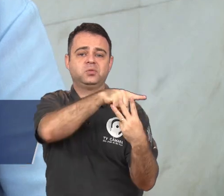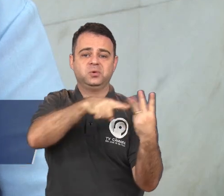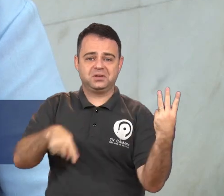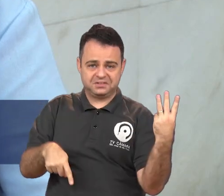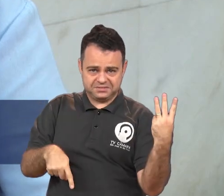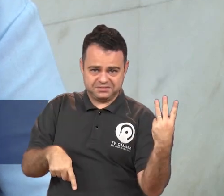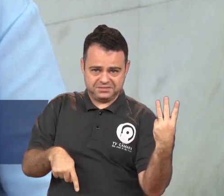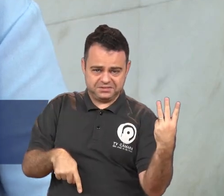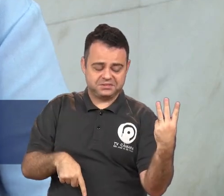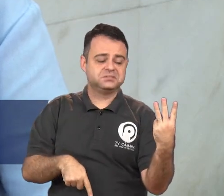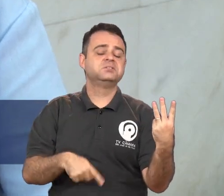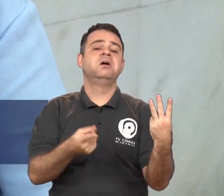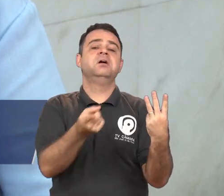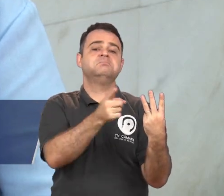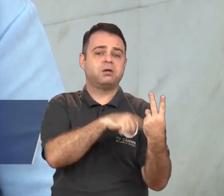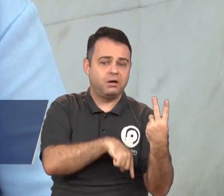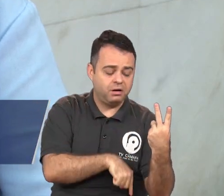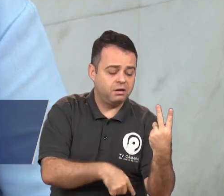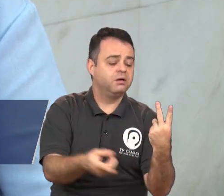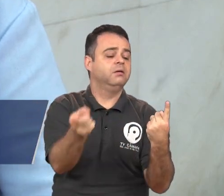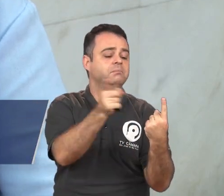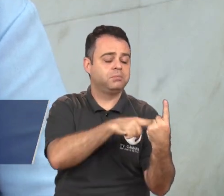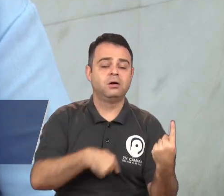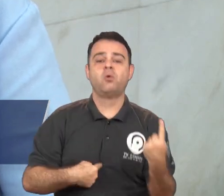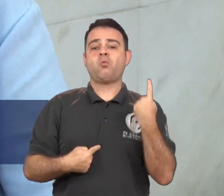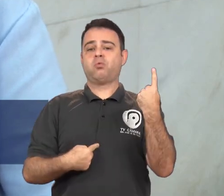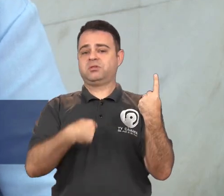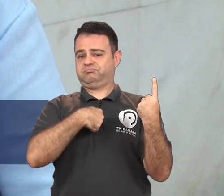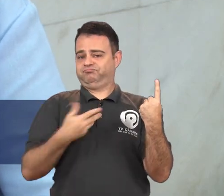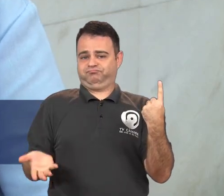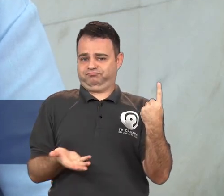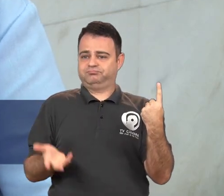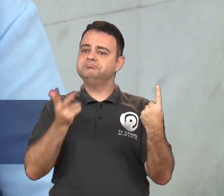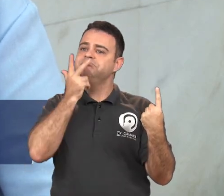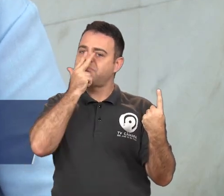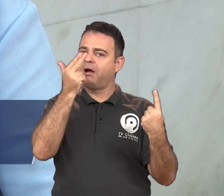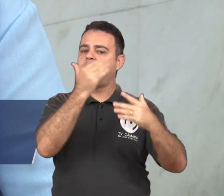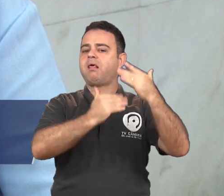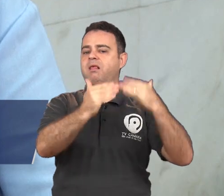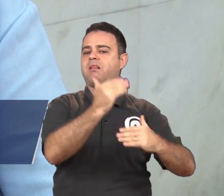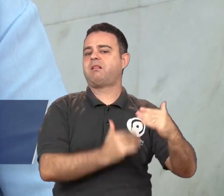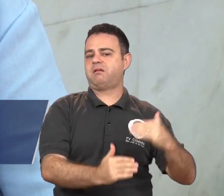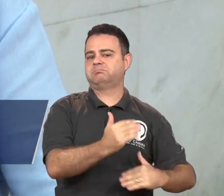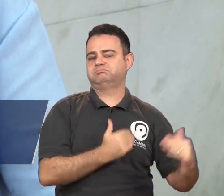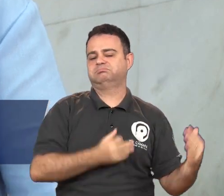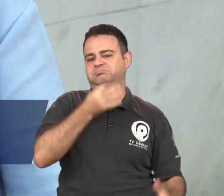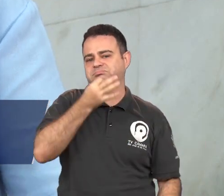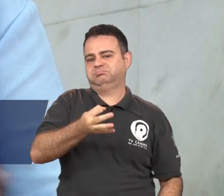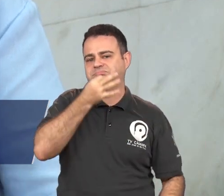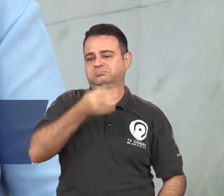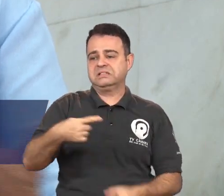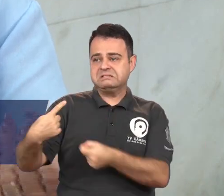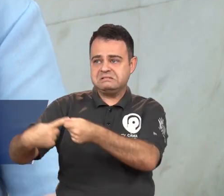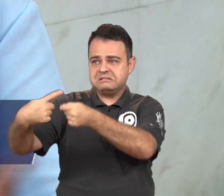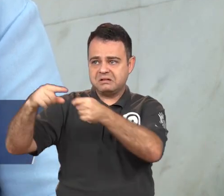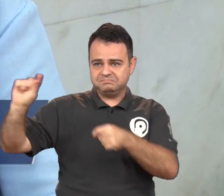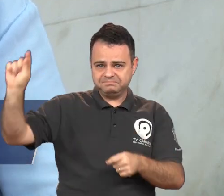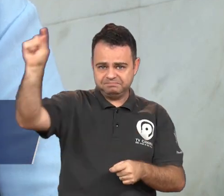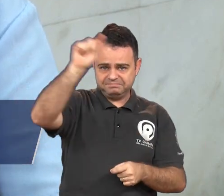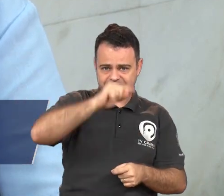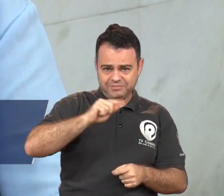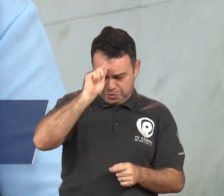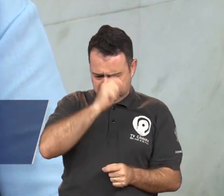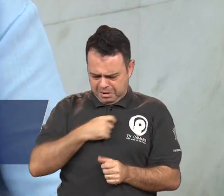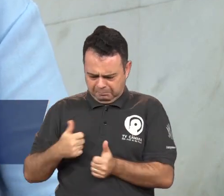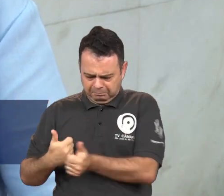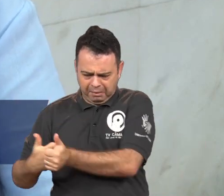ficou 2 e agora 1. Então, nós estamos regredindo. E isso, a gente vê cidades aqui no entorno de